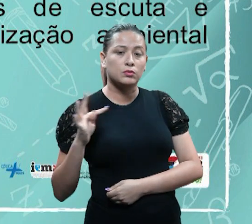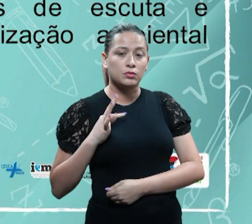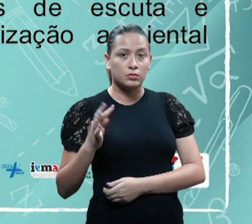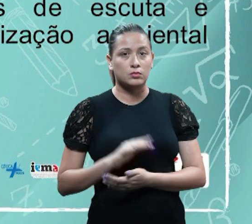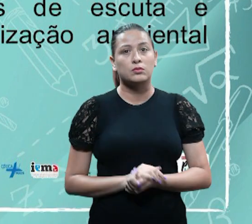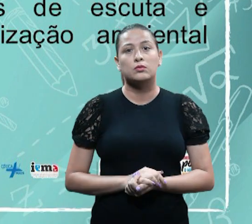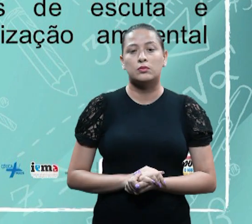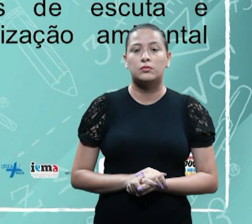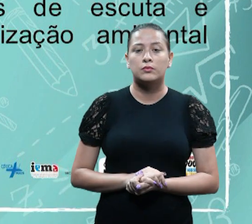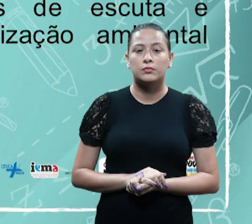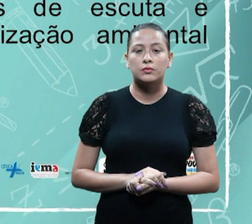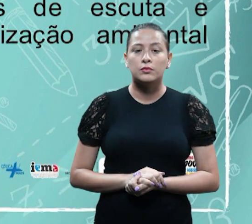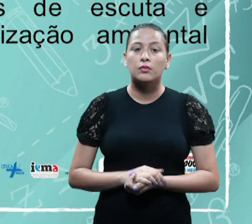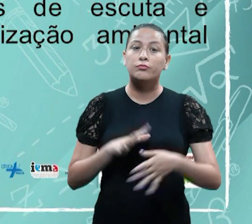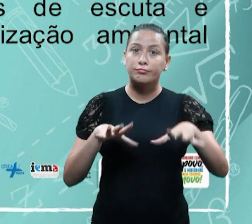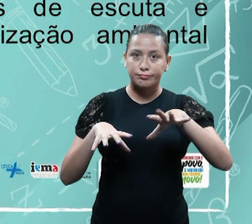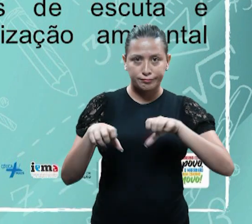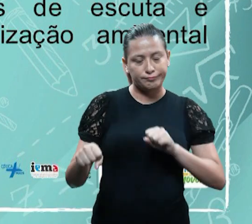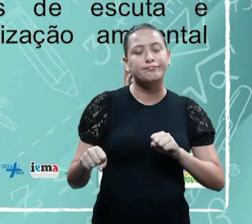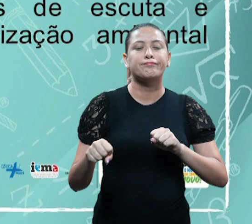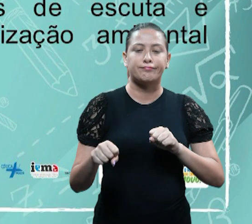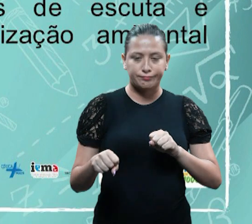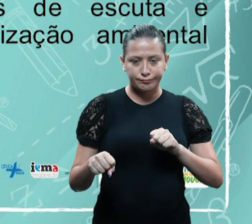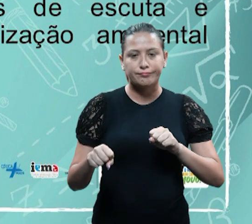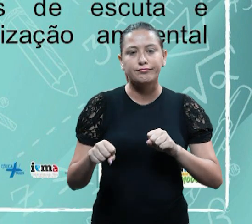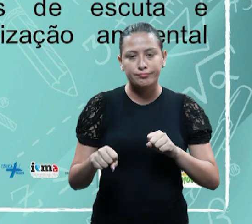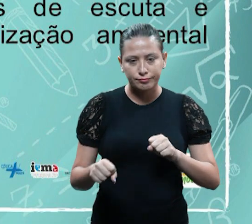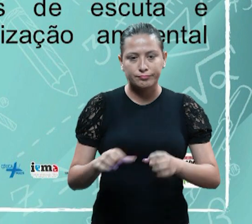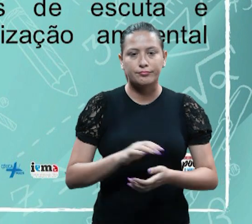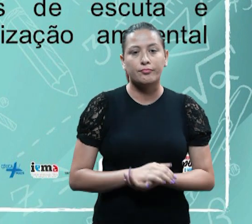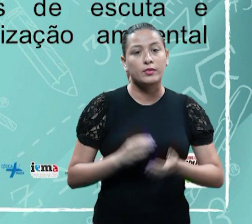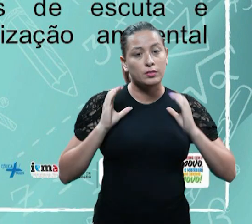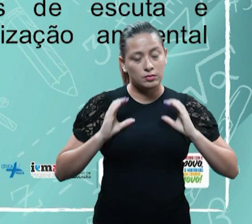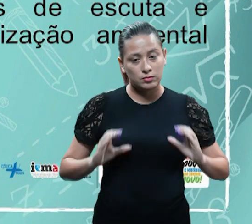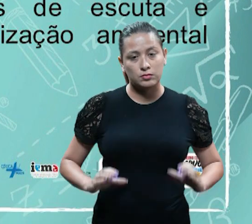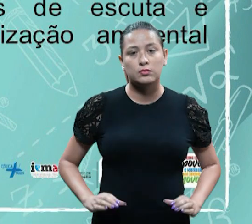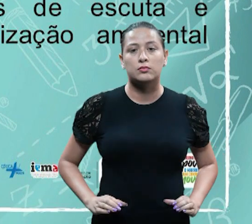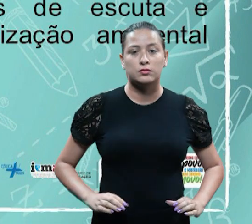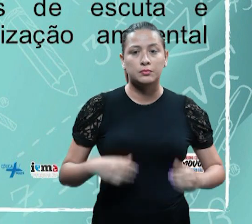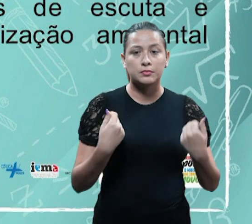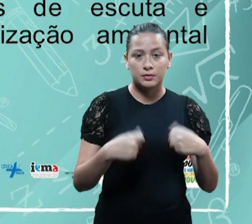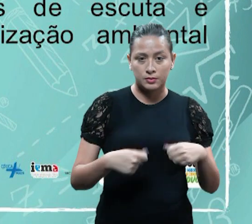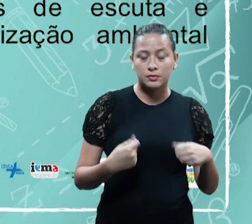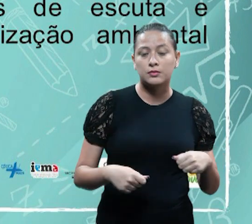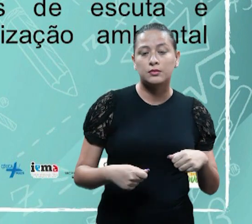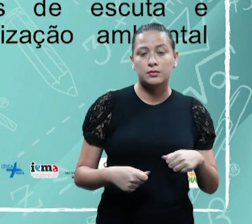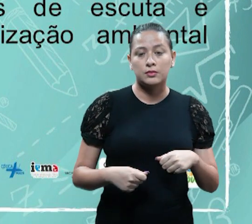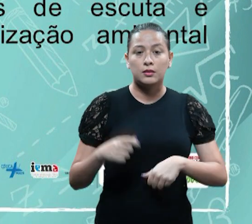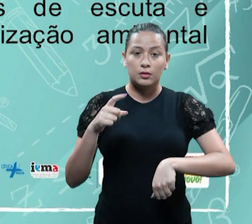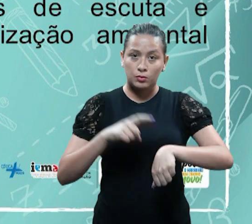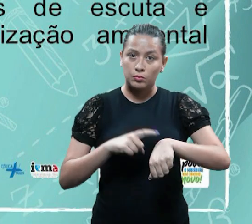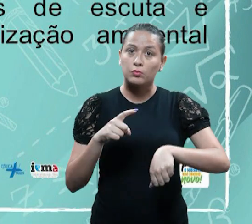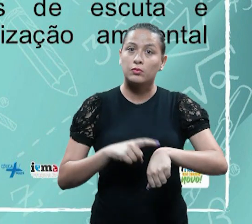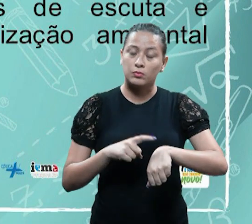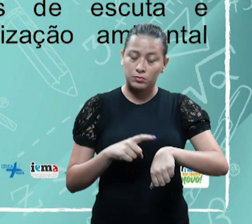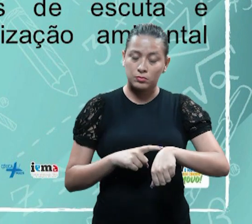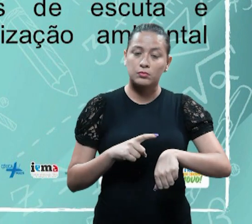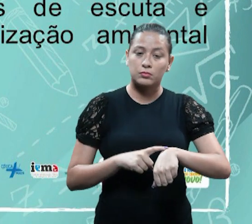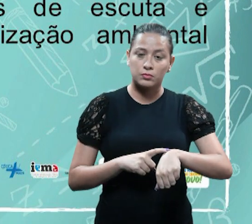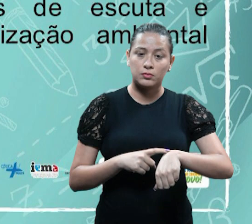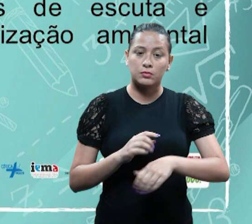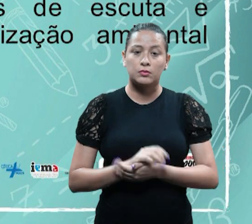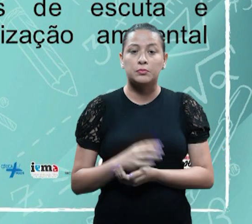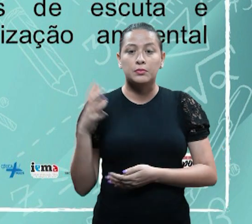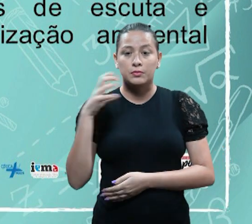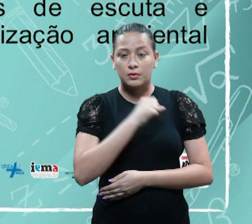técnico especializado, né? Então a coordenação, ela tem que ter um tempo hábil, né? Tem que